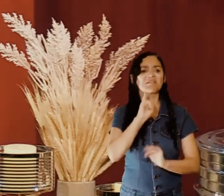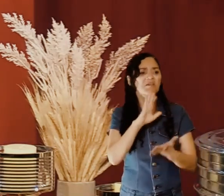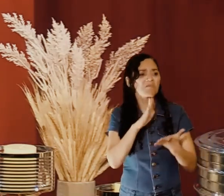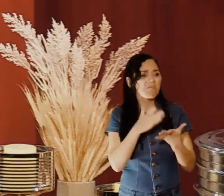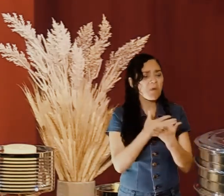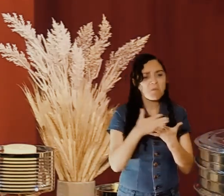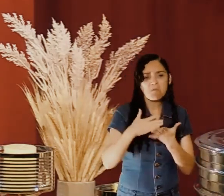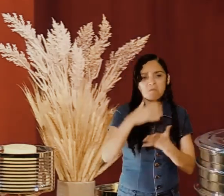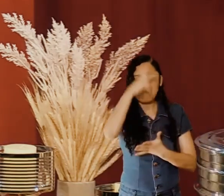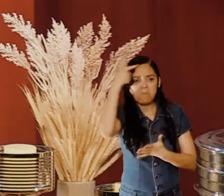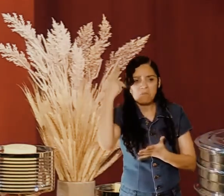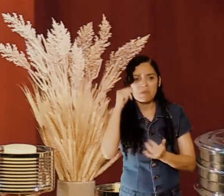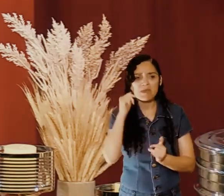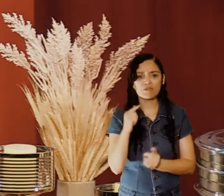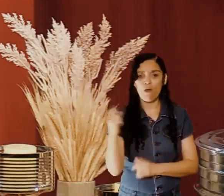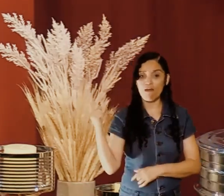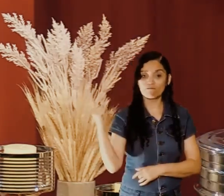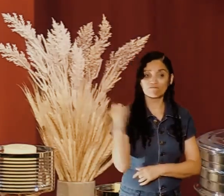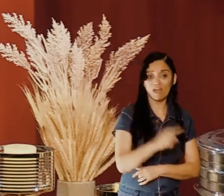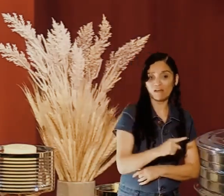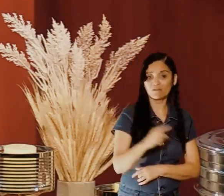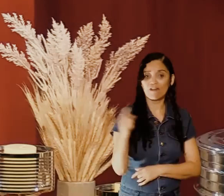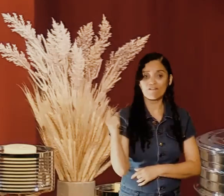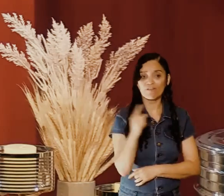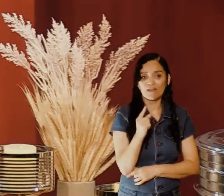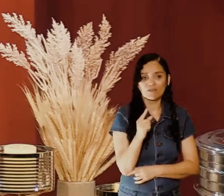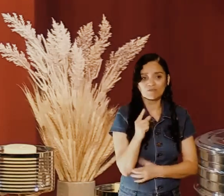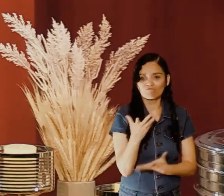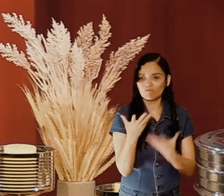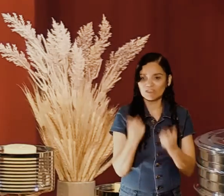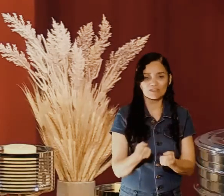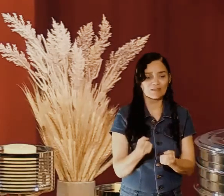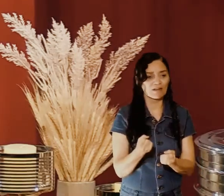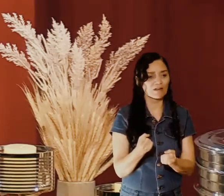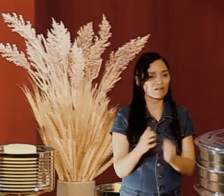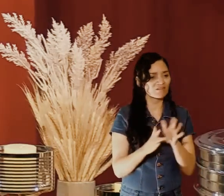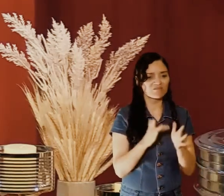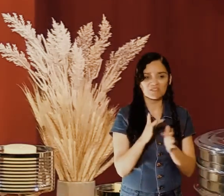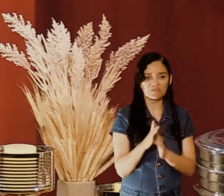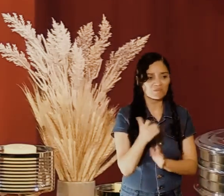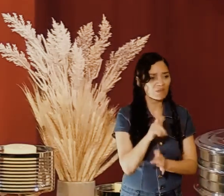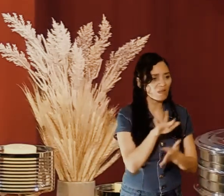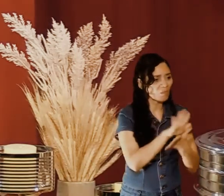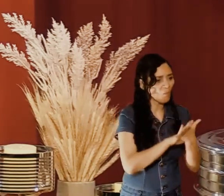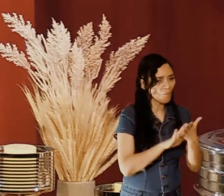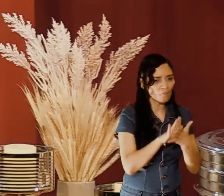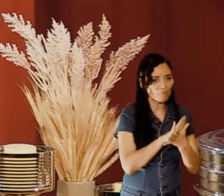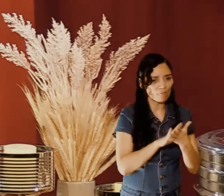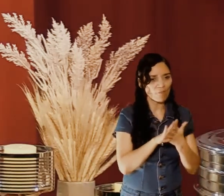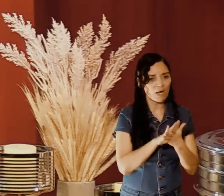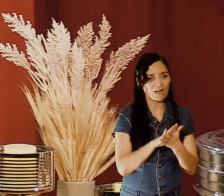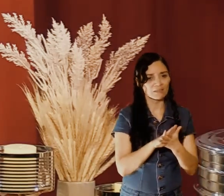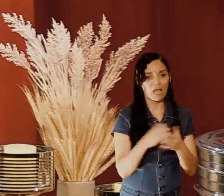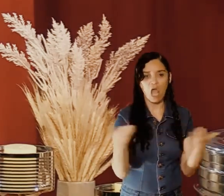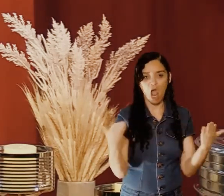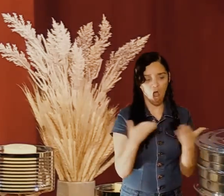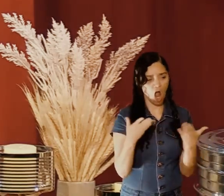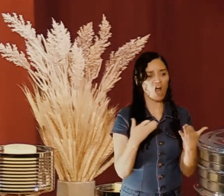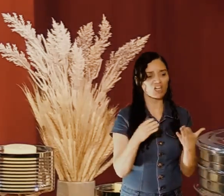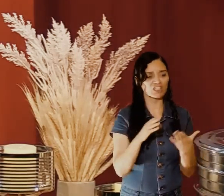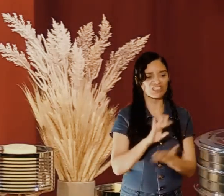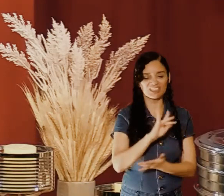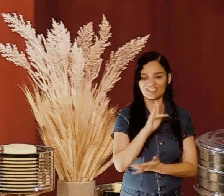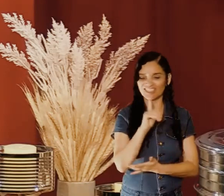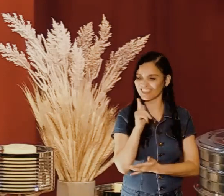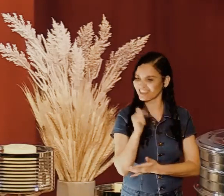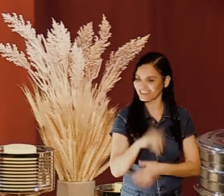creu, o dia é hoje, a oportunidade é hoje. E a sua história será transformada. O seu